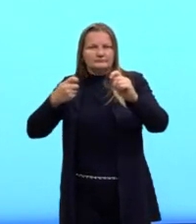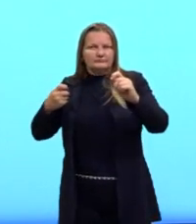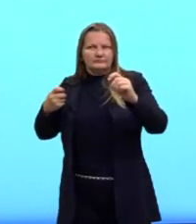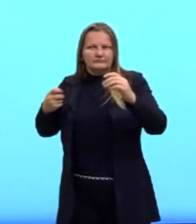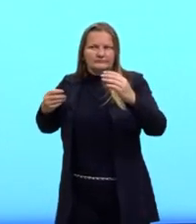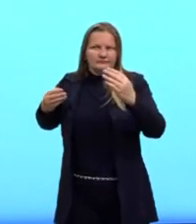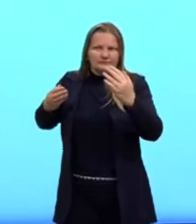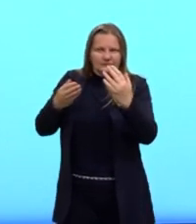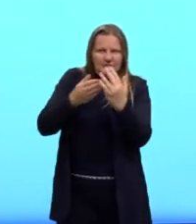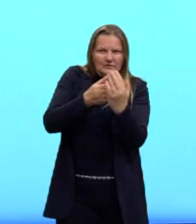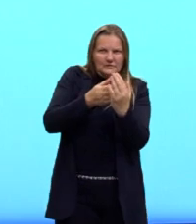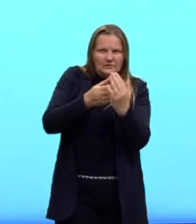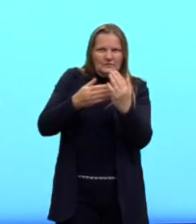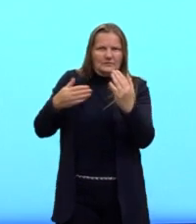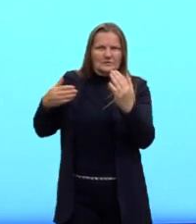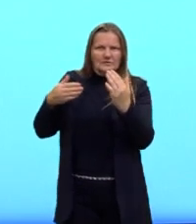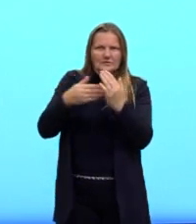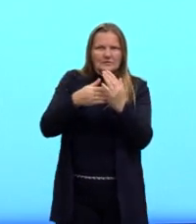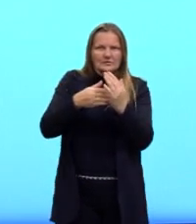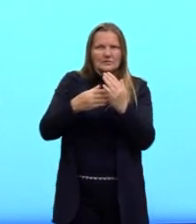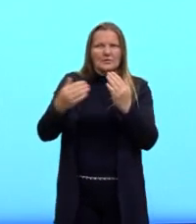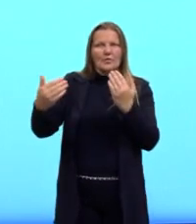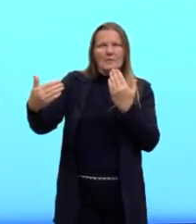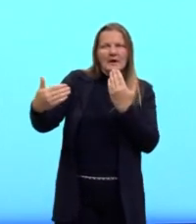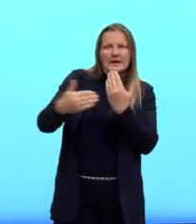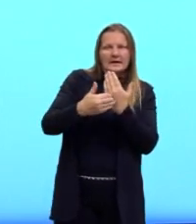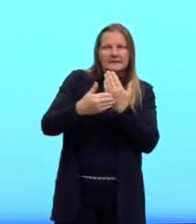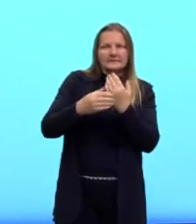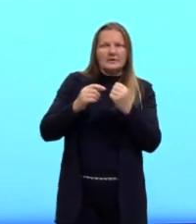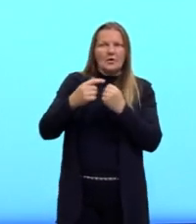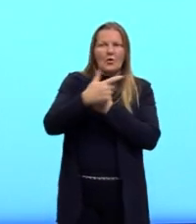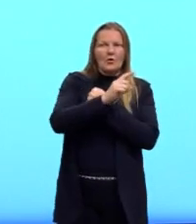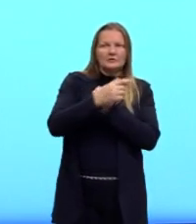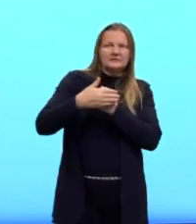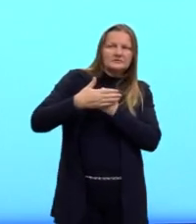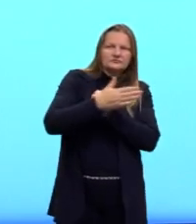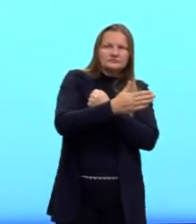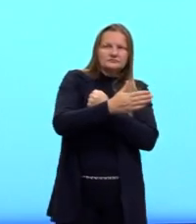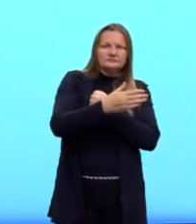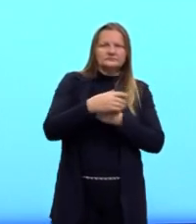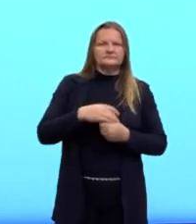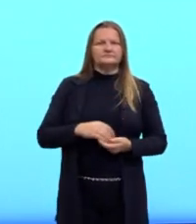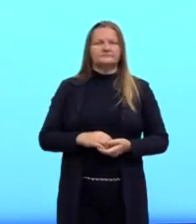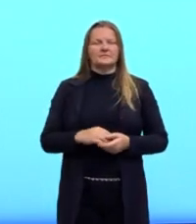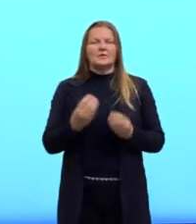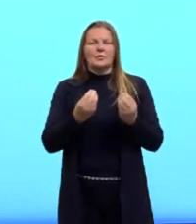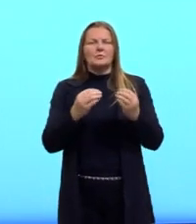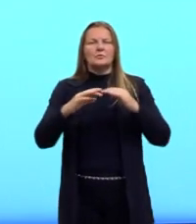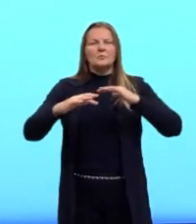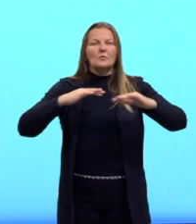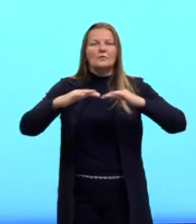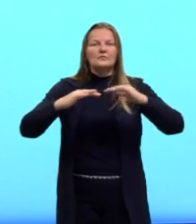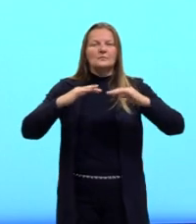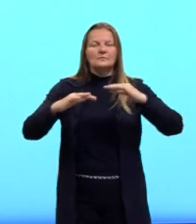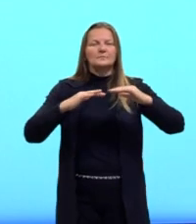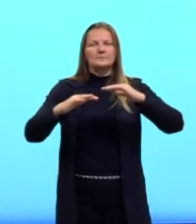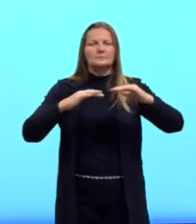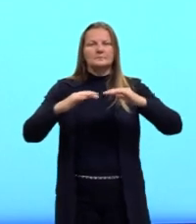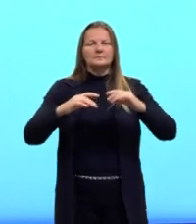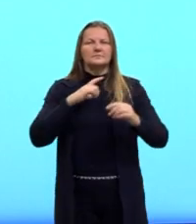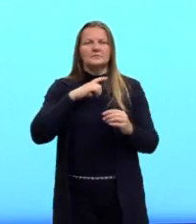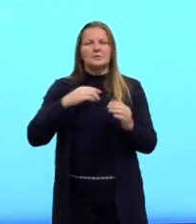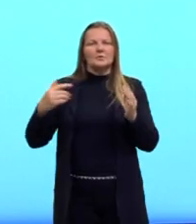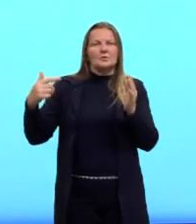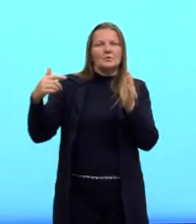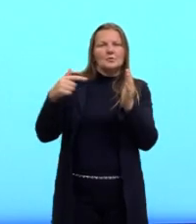entrando, né, aqui na tela, tá? Então, é para a gente saber então, que vai haver esse movimento aqui. Então,